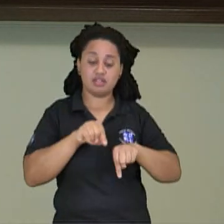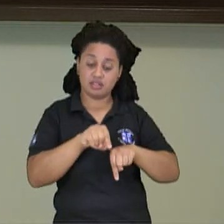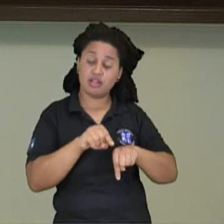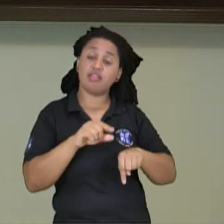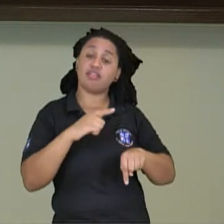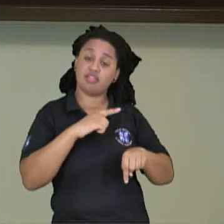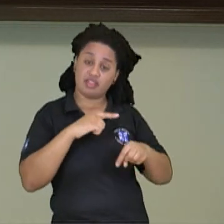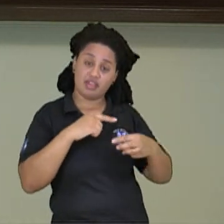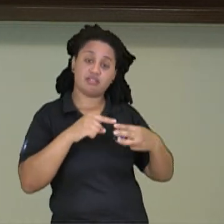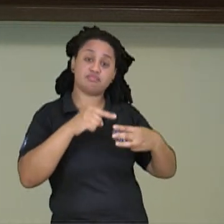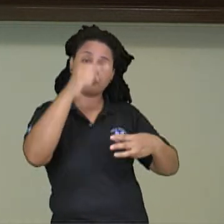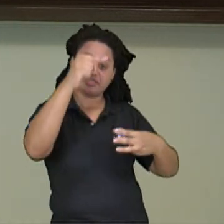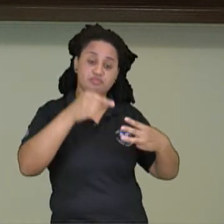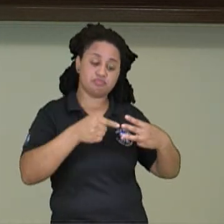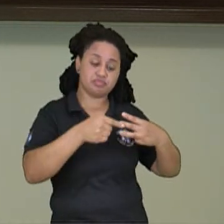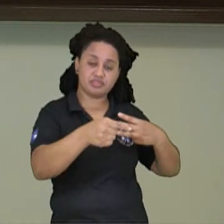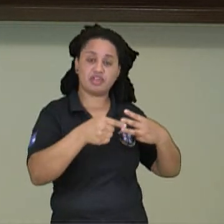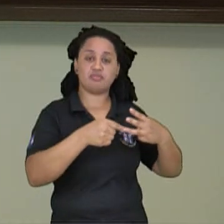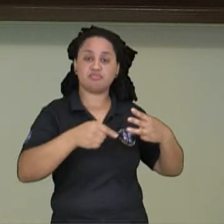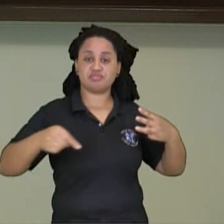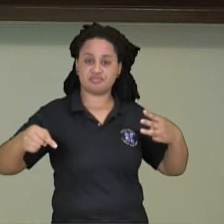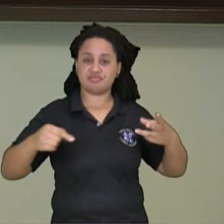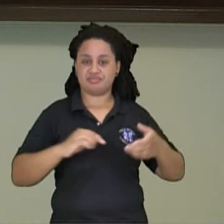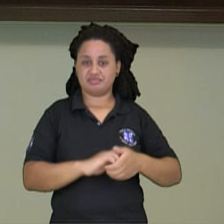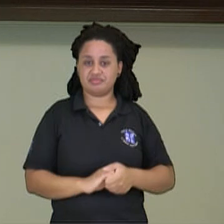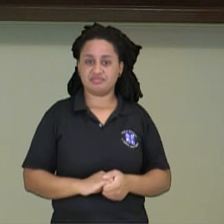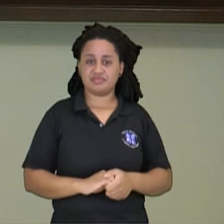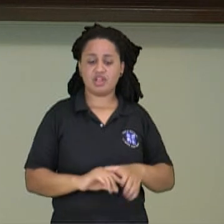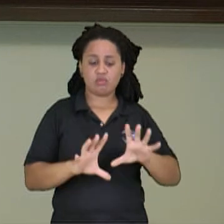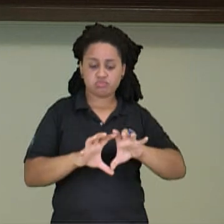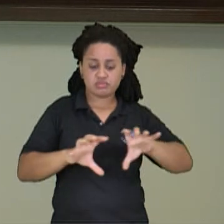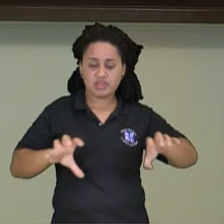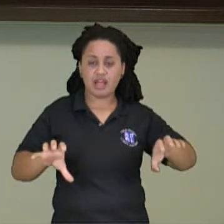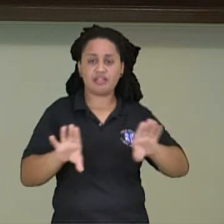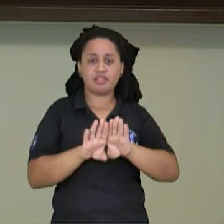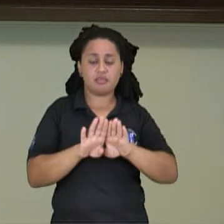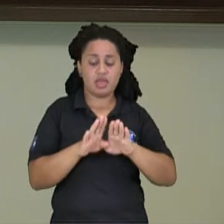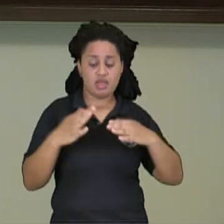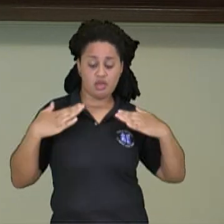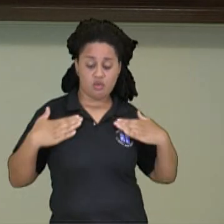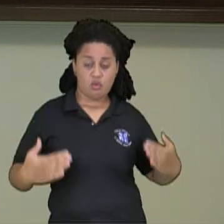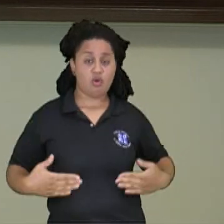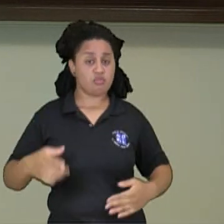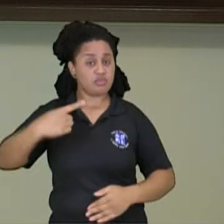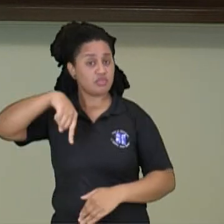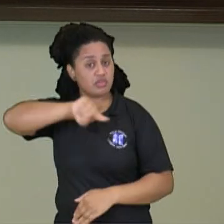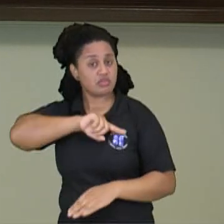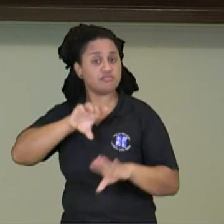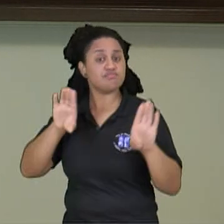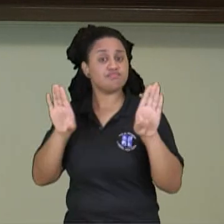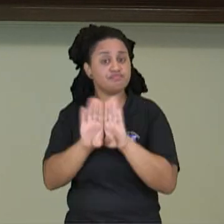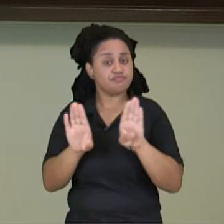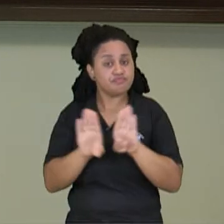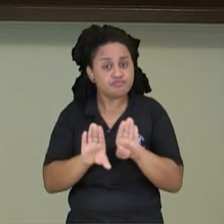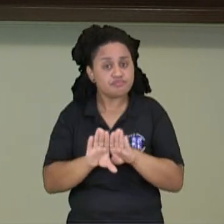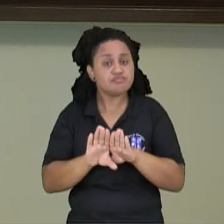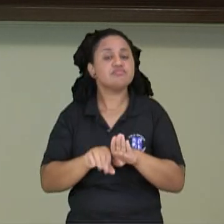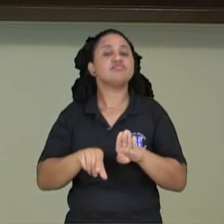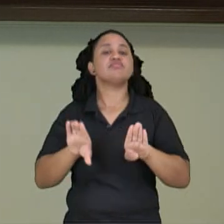é tridimensional, o sofá é tridimensional, né? E o nosso corpo também. E ele